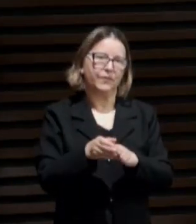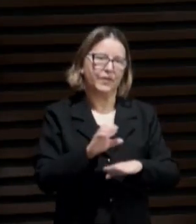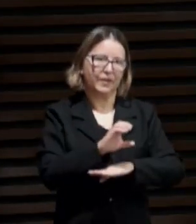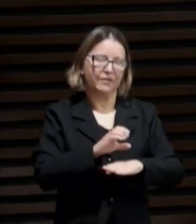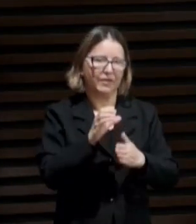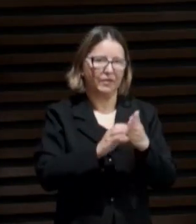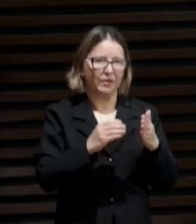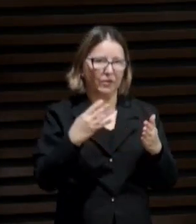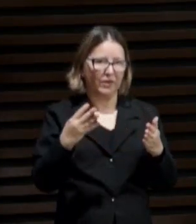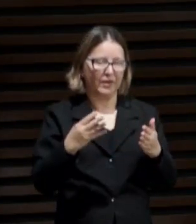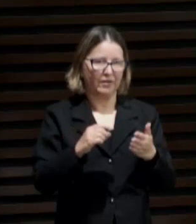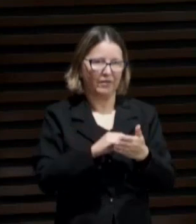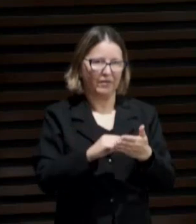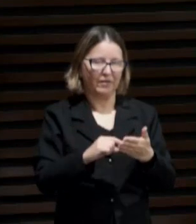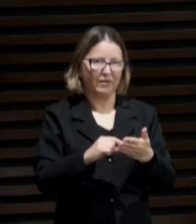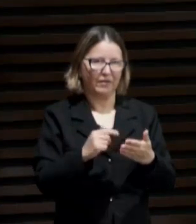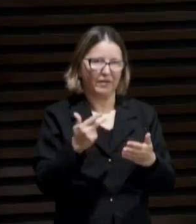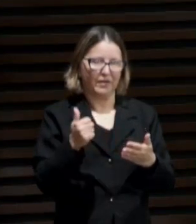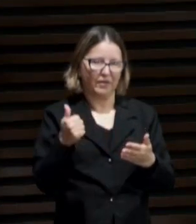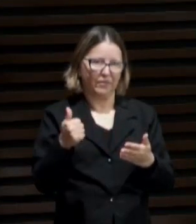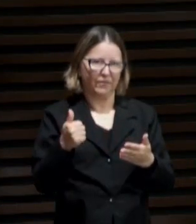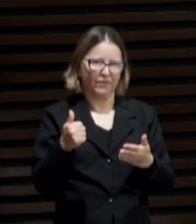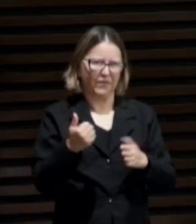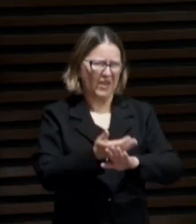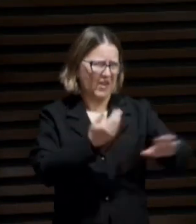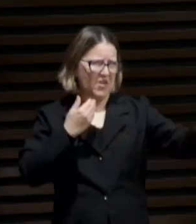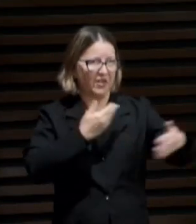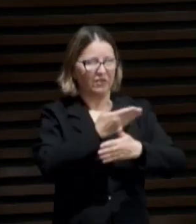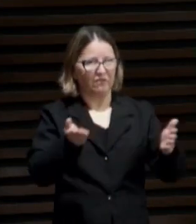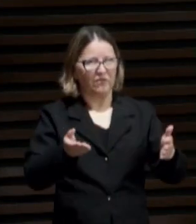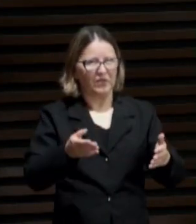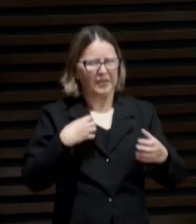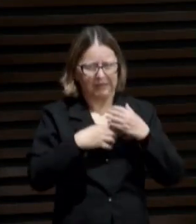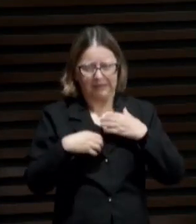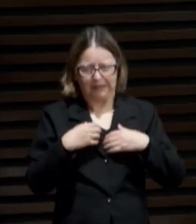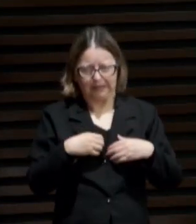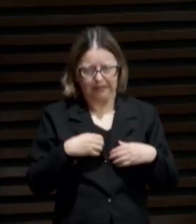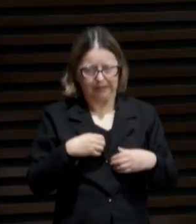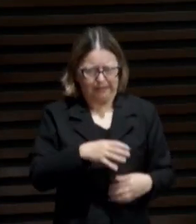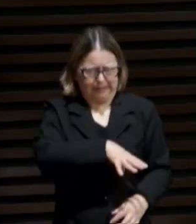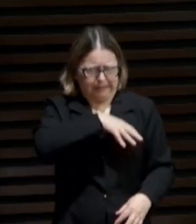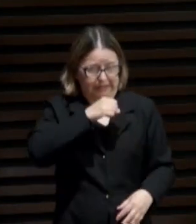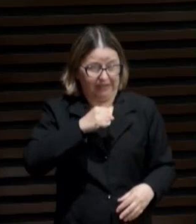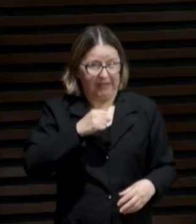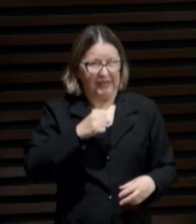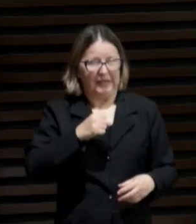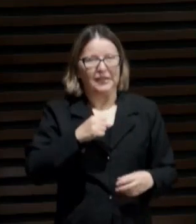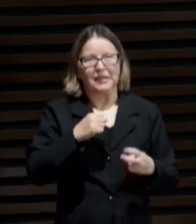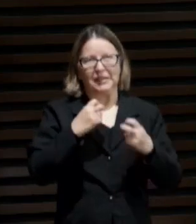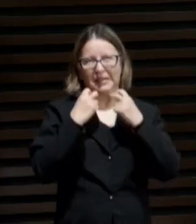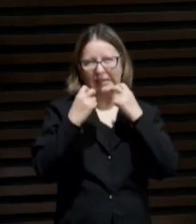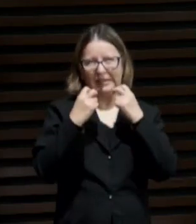31. Longe de vós toda amargura e cólera e ira e gritaria e